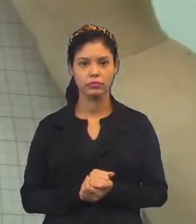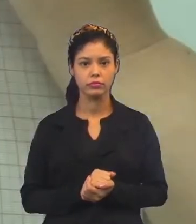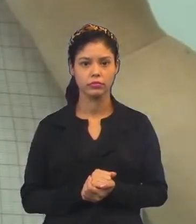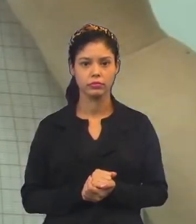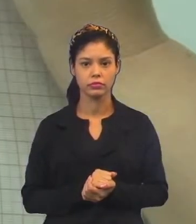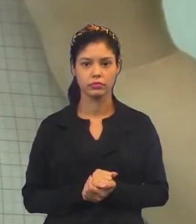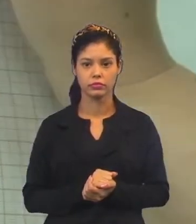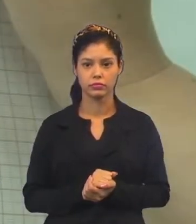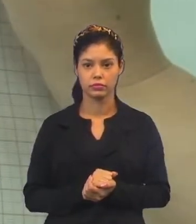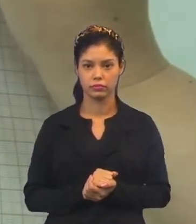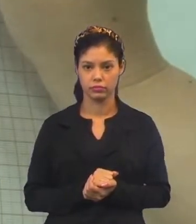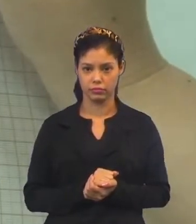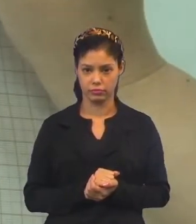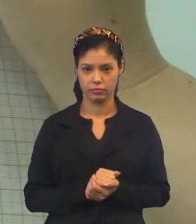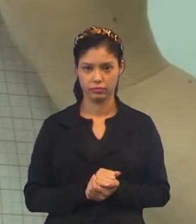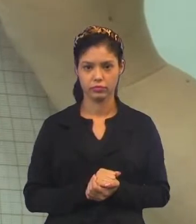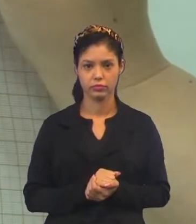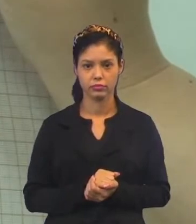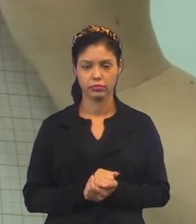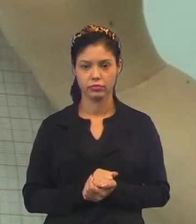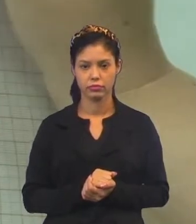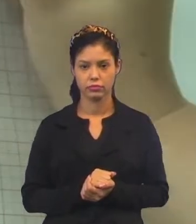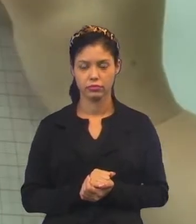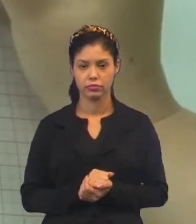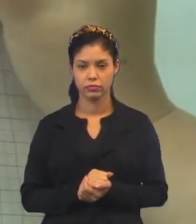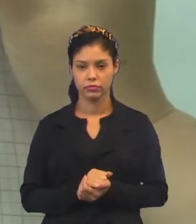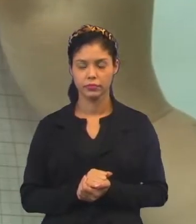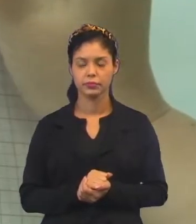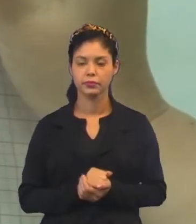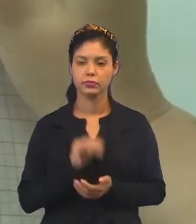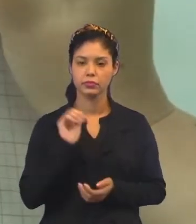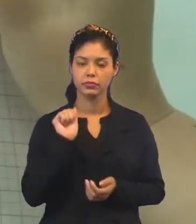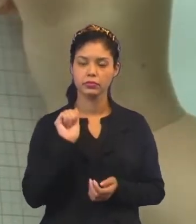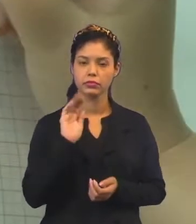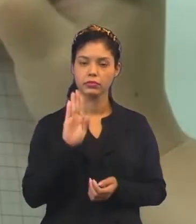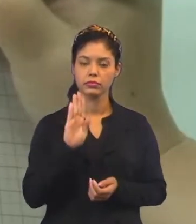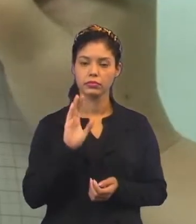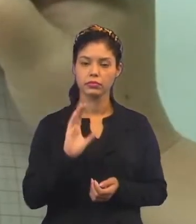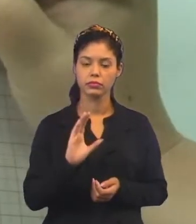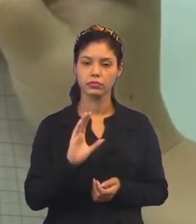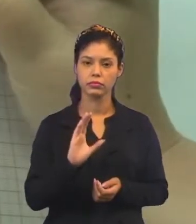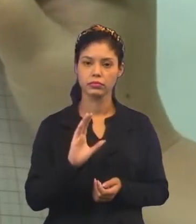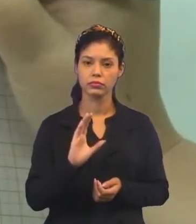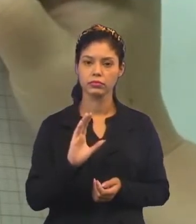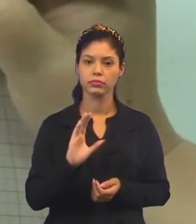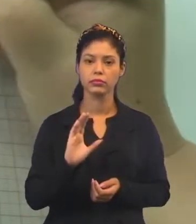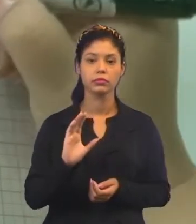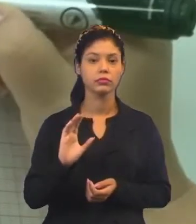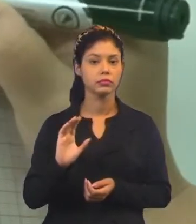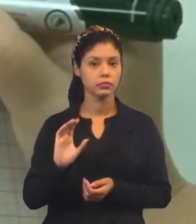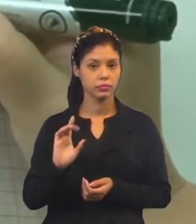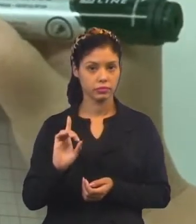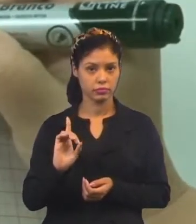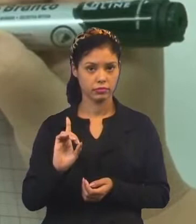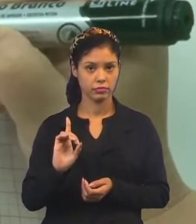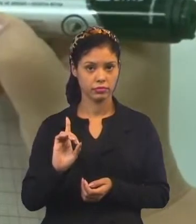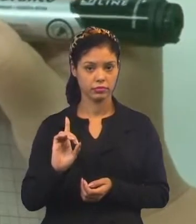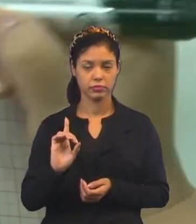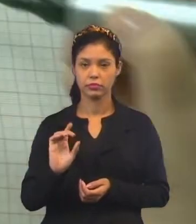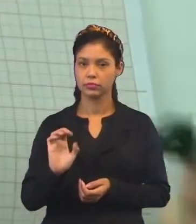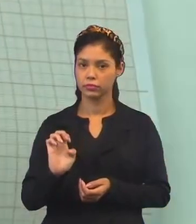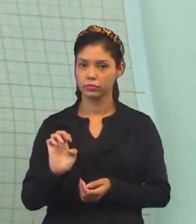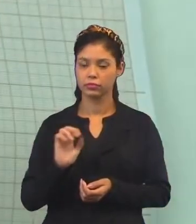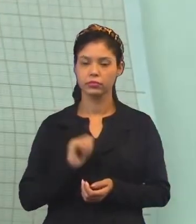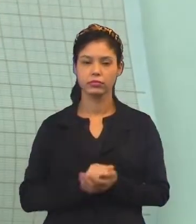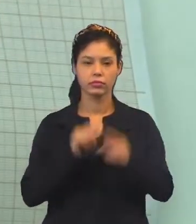da A, da B, da C, da D